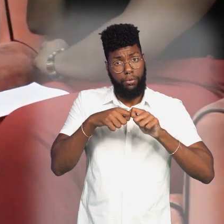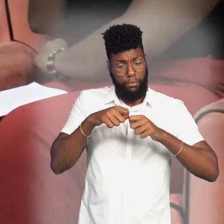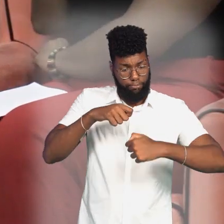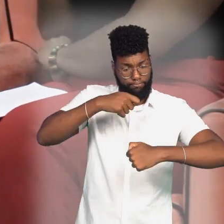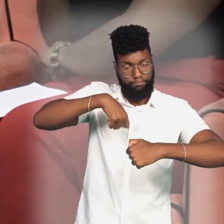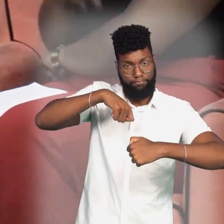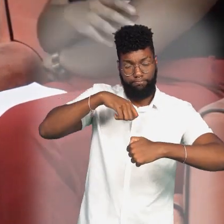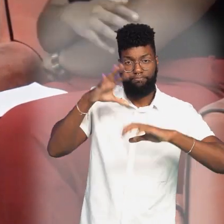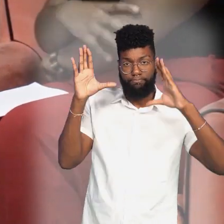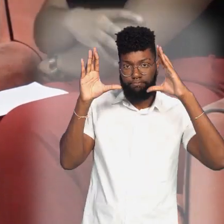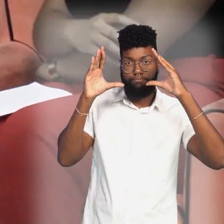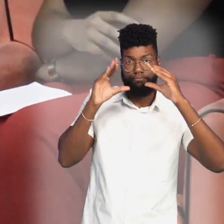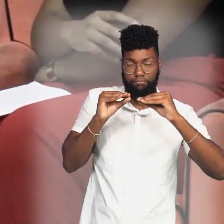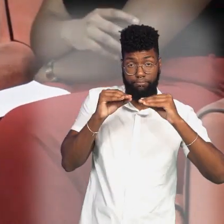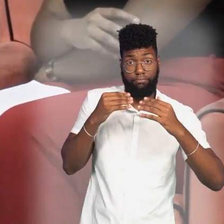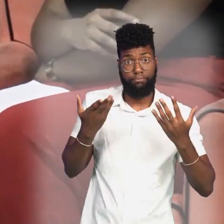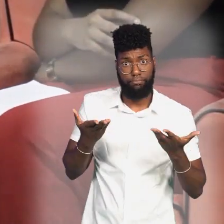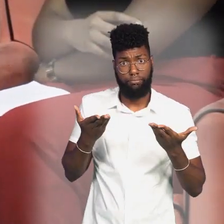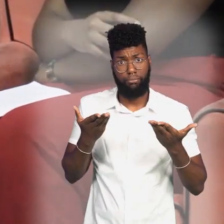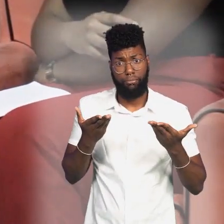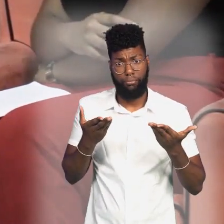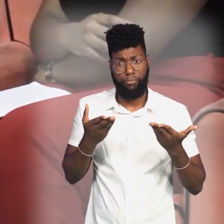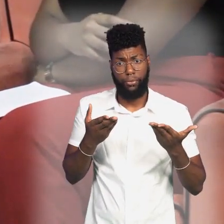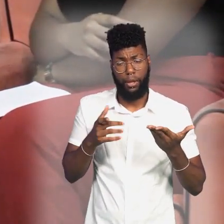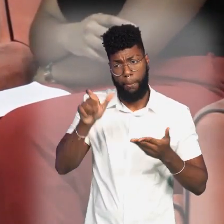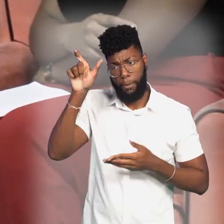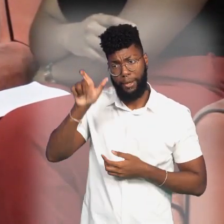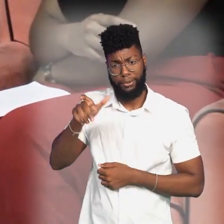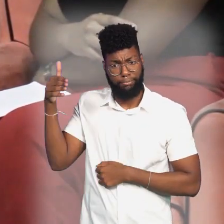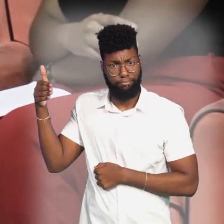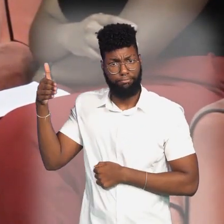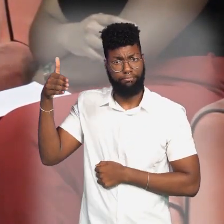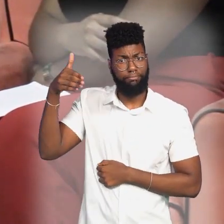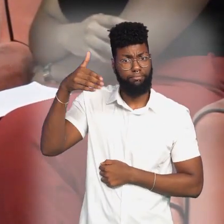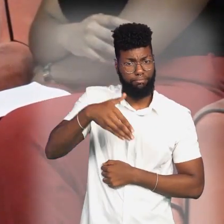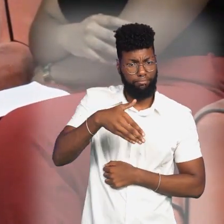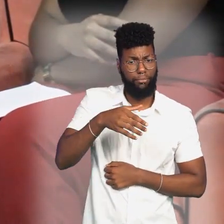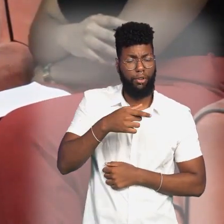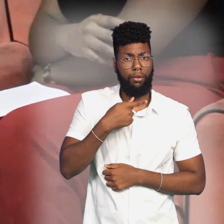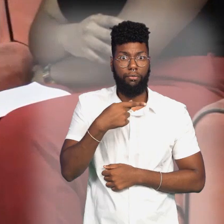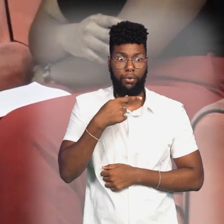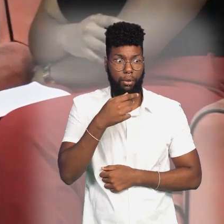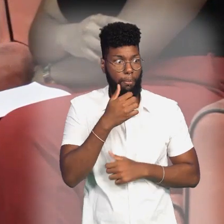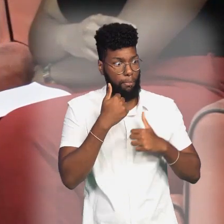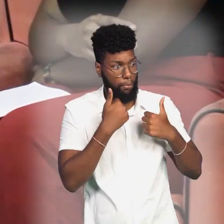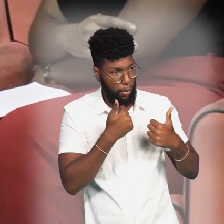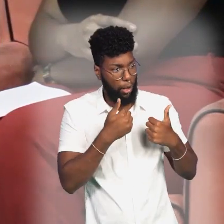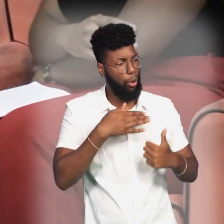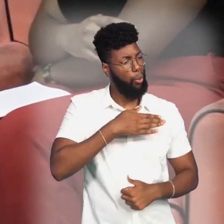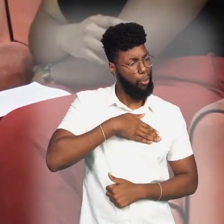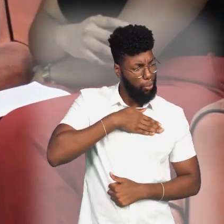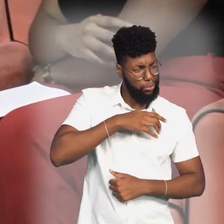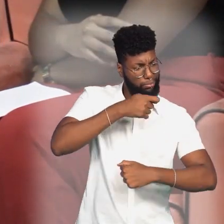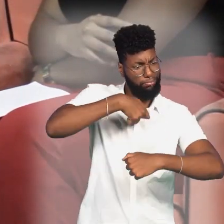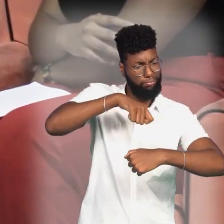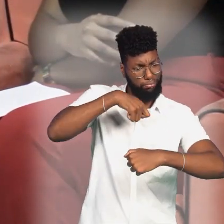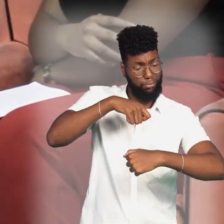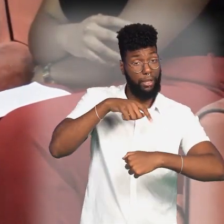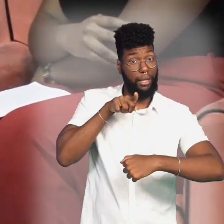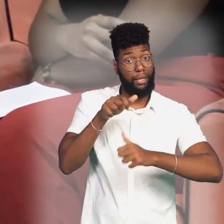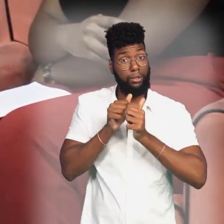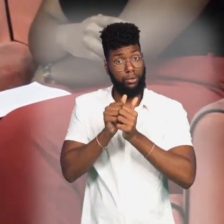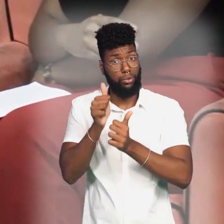jantar. E, por incrível que pareça, ele foi lá e elogiou muito ele e a esposa. E aí a